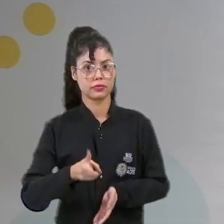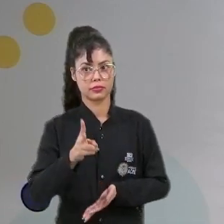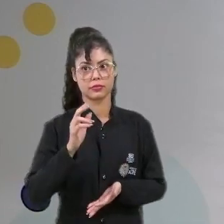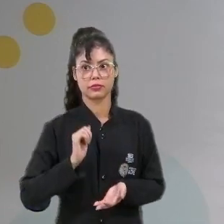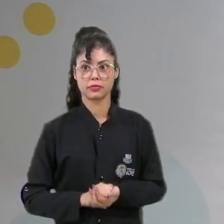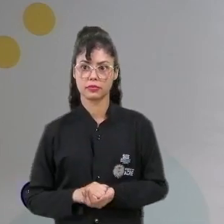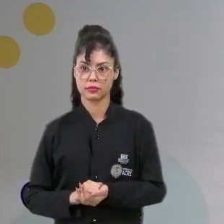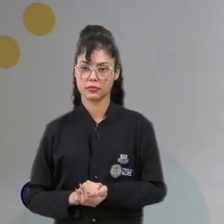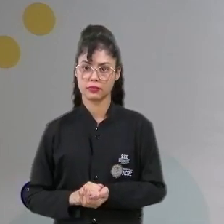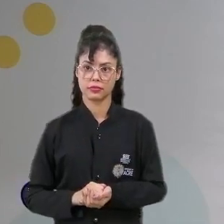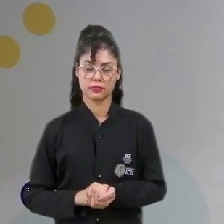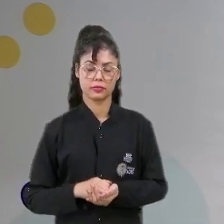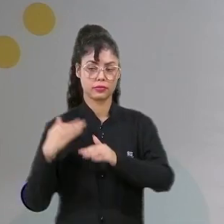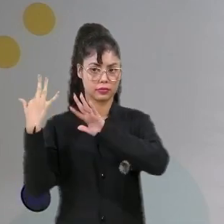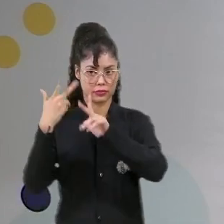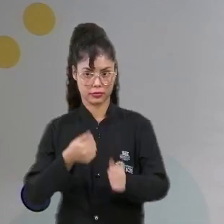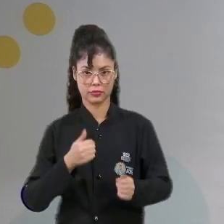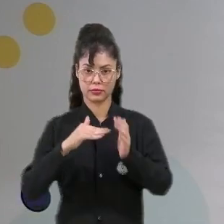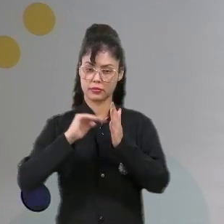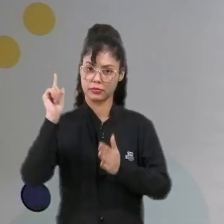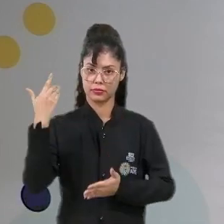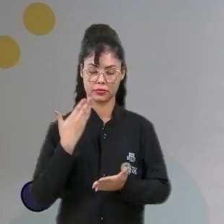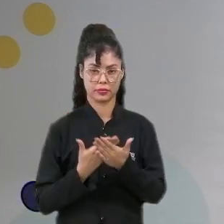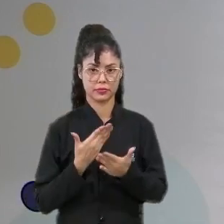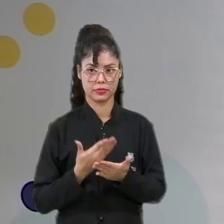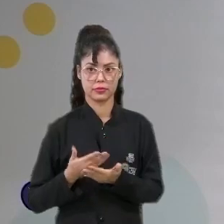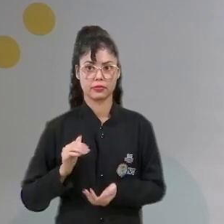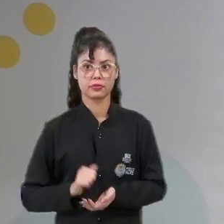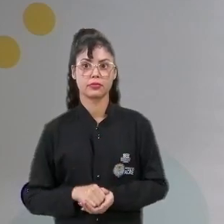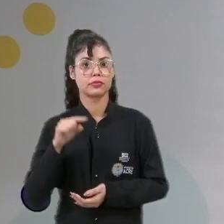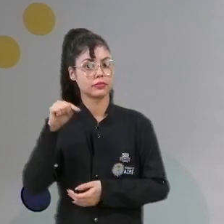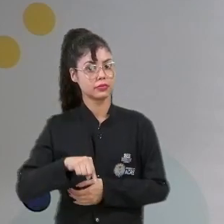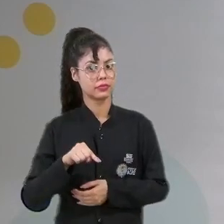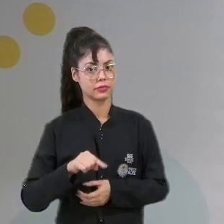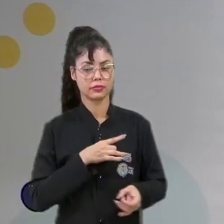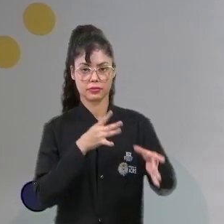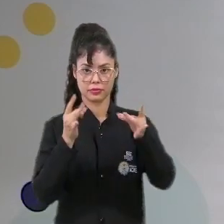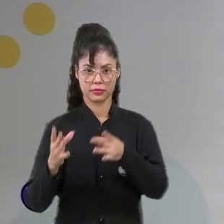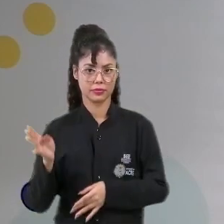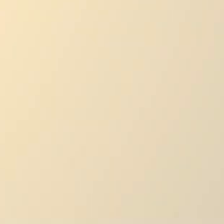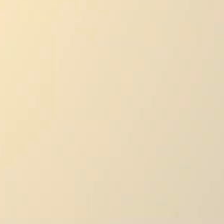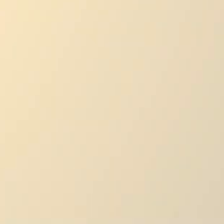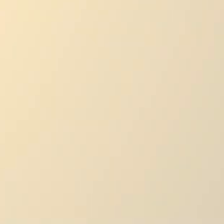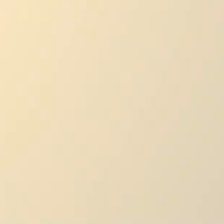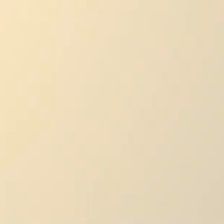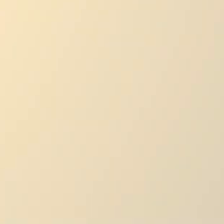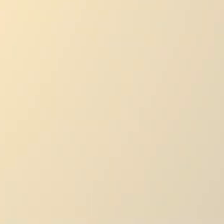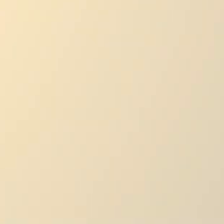continuidade a essa revisão e até a nossa próxima aula aqui com nossas dicas legais.